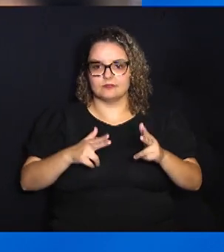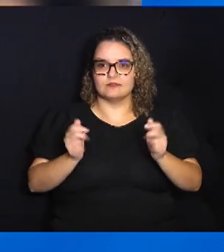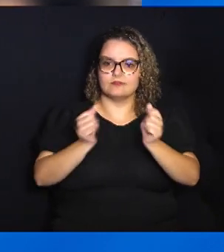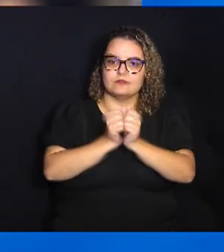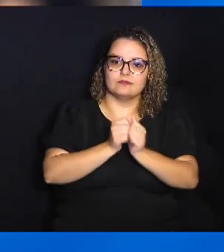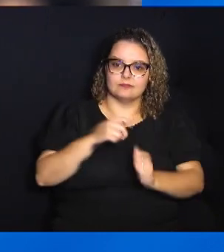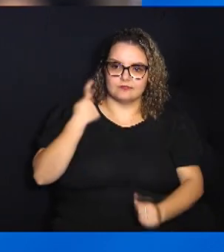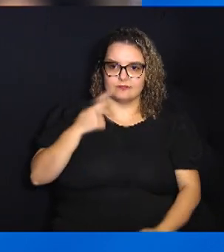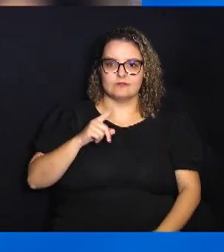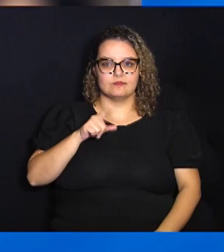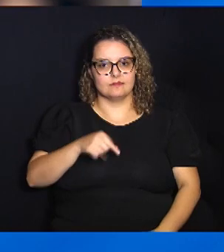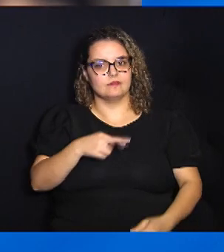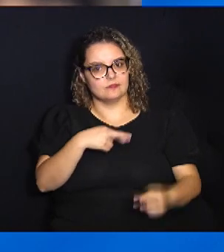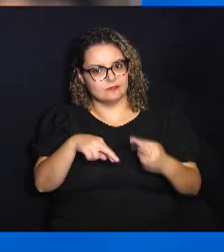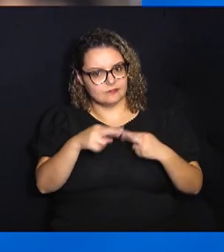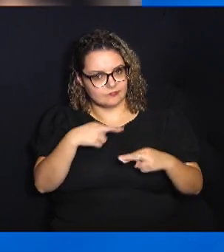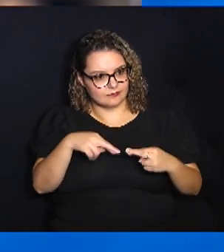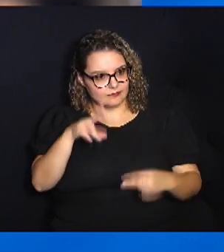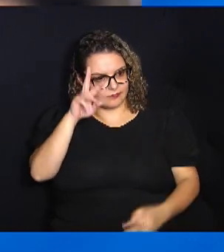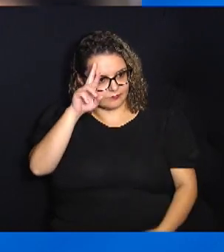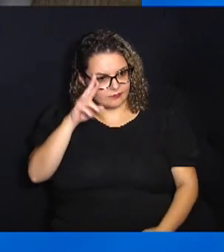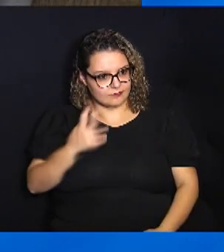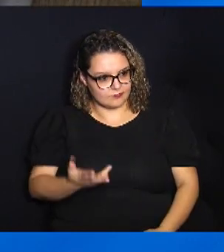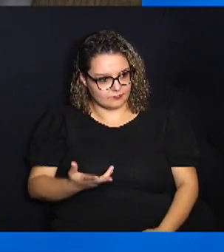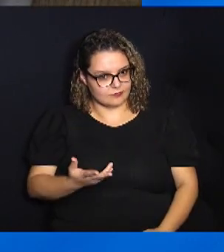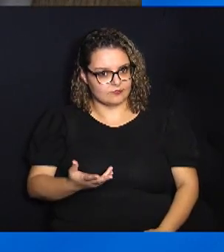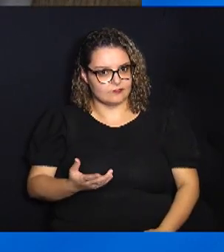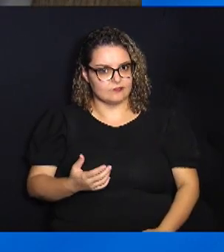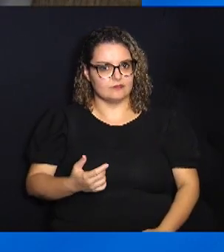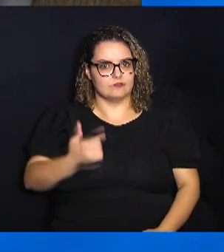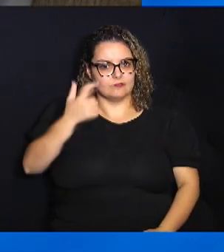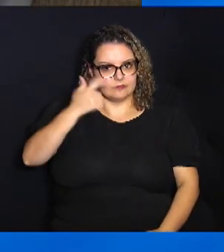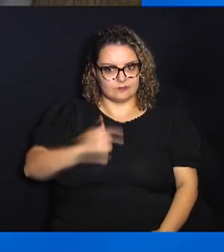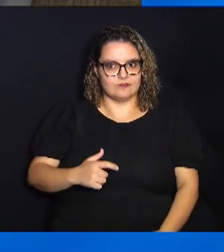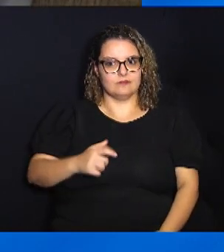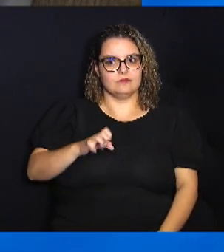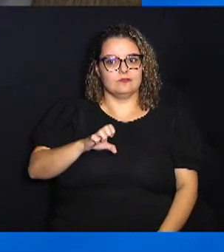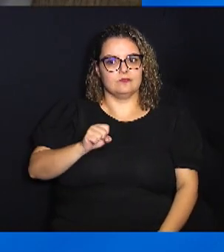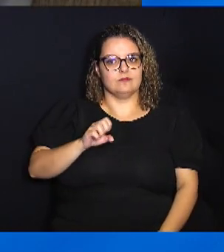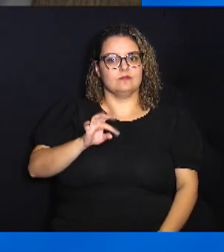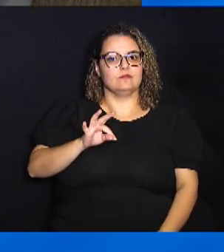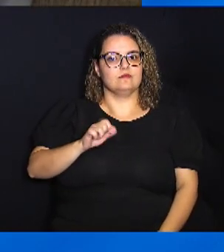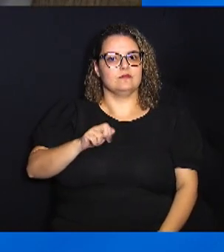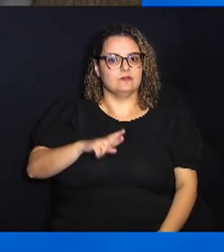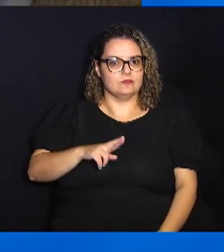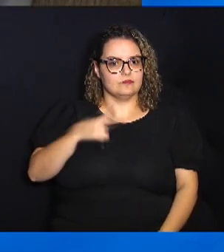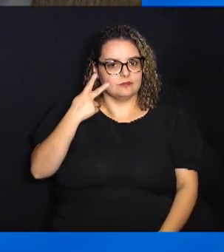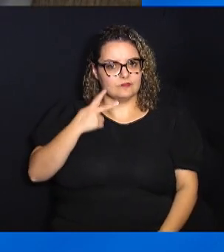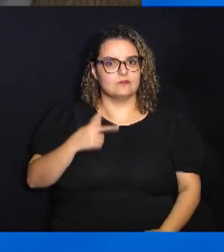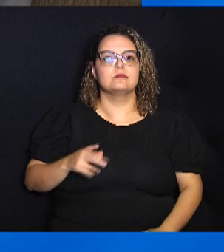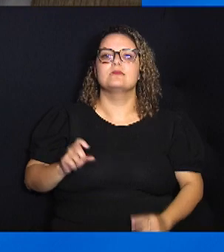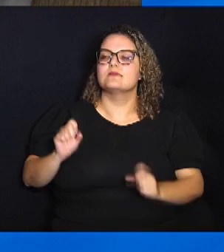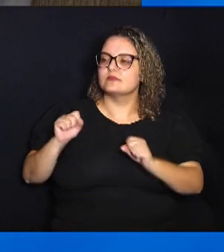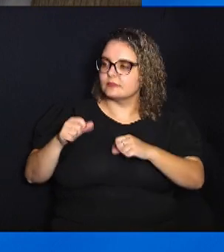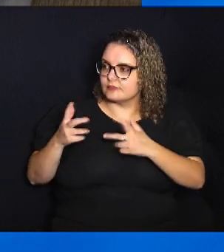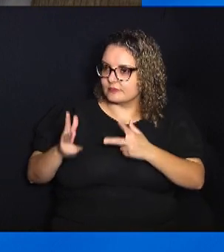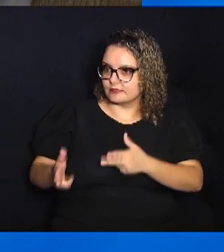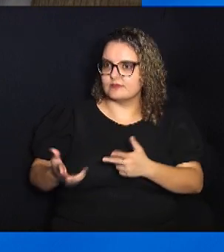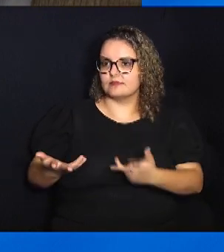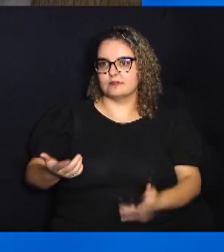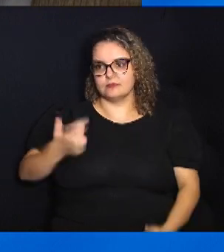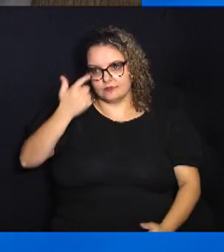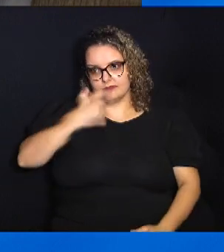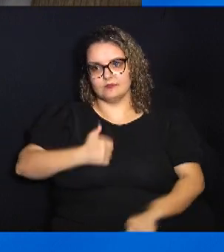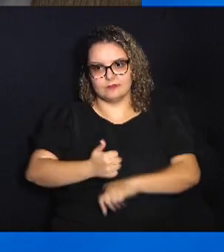É aquela questão que o senhor está vereador. Eu estou vereador. Então, como eu disse no começo da nossa conversa, sou cabeleireiro